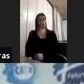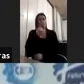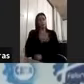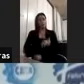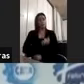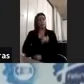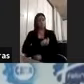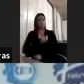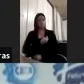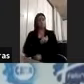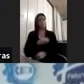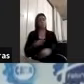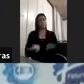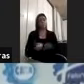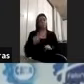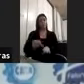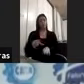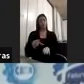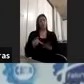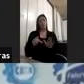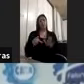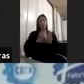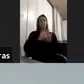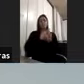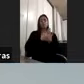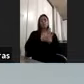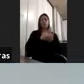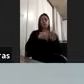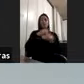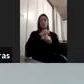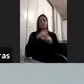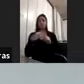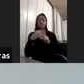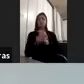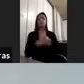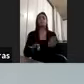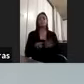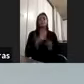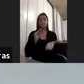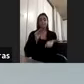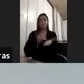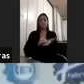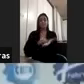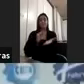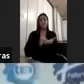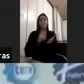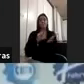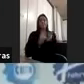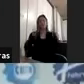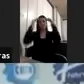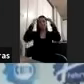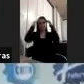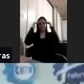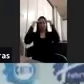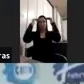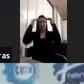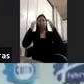de civilização, né? Não há. Falta de respeito mesmo. De respeito, total. Então,